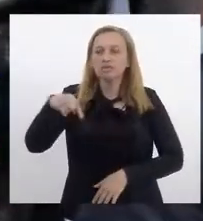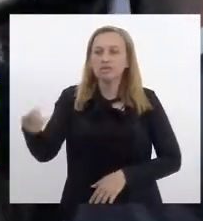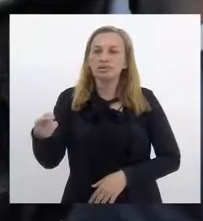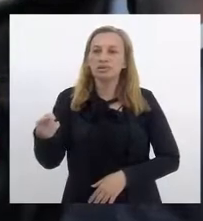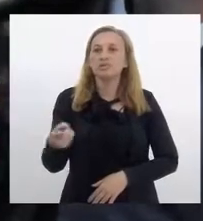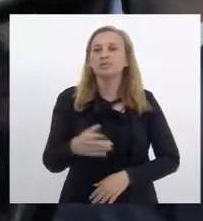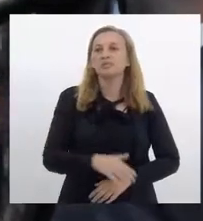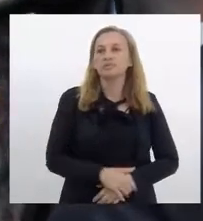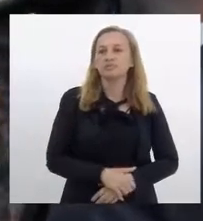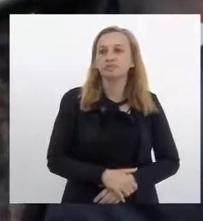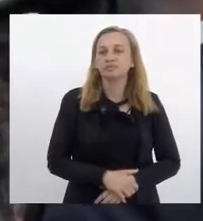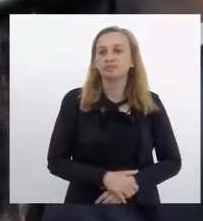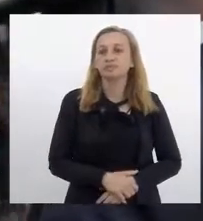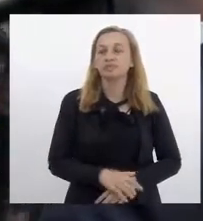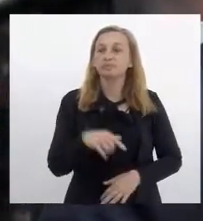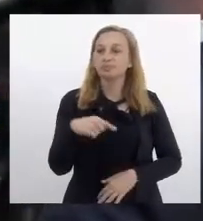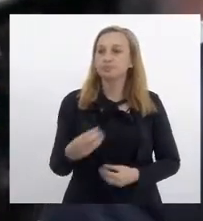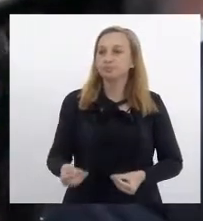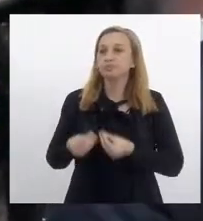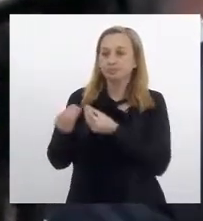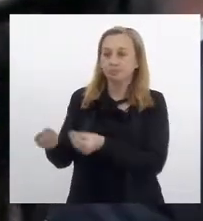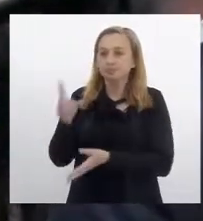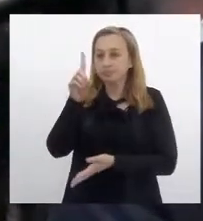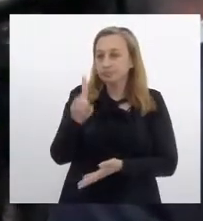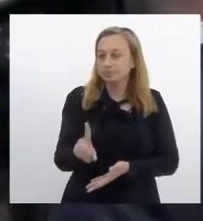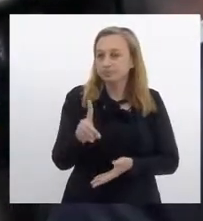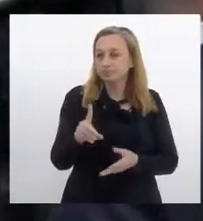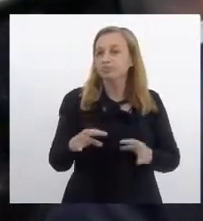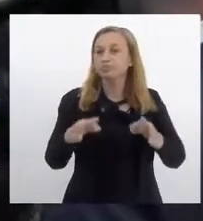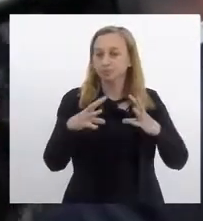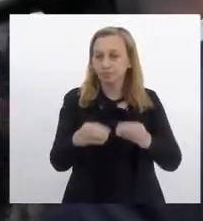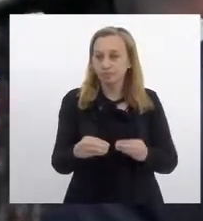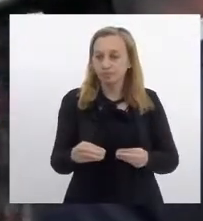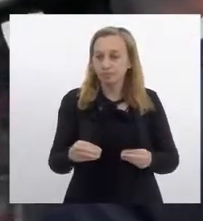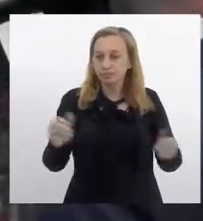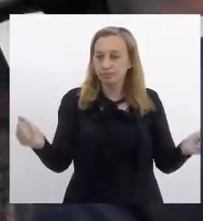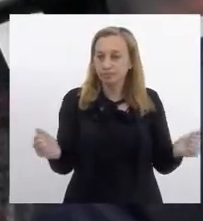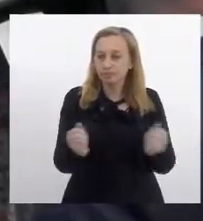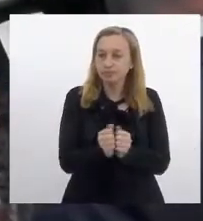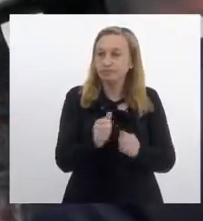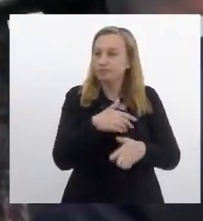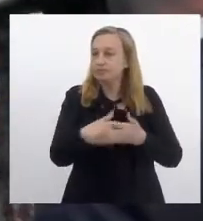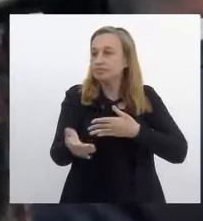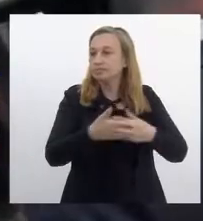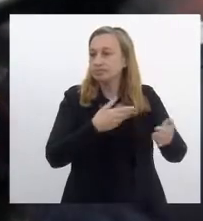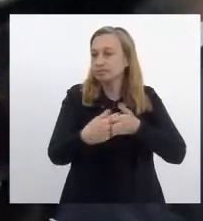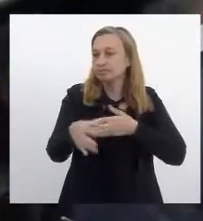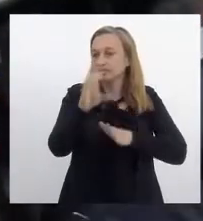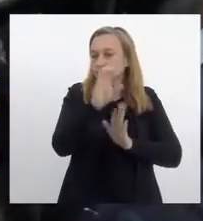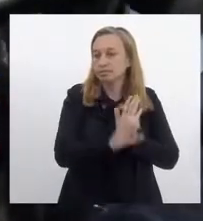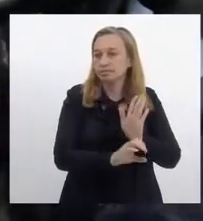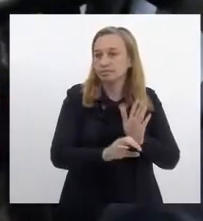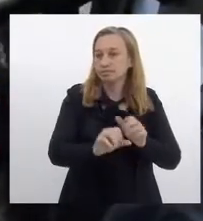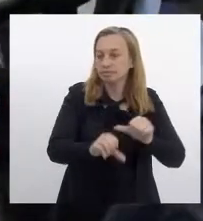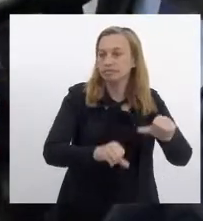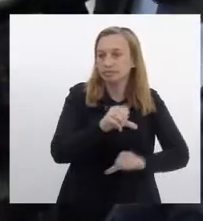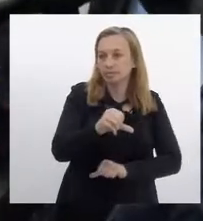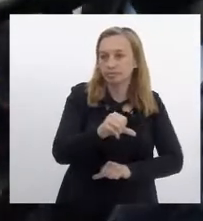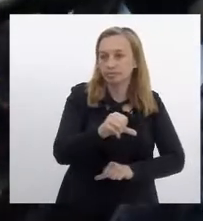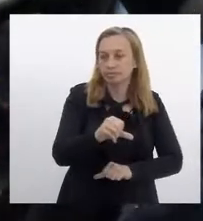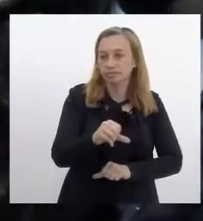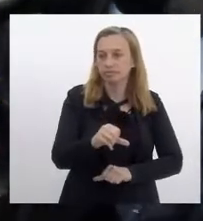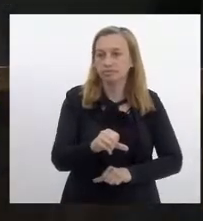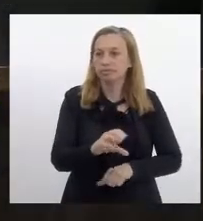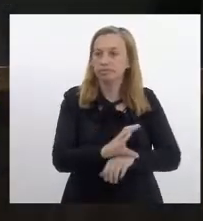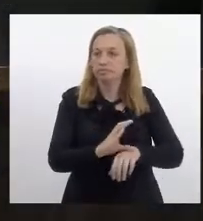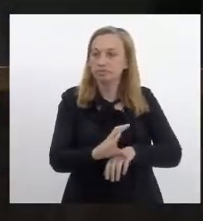estou lhe dando o direito total e pleno de o senhor botar as emendas que quiser para transformar ele em Márcio, constitucional. De novo,